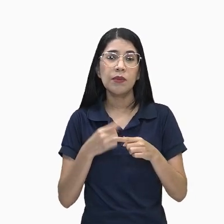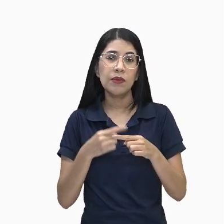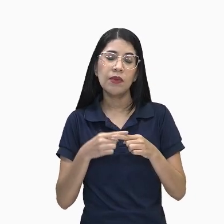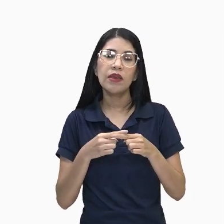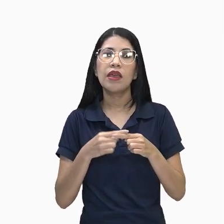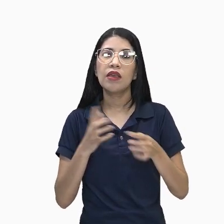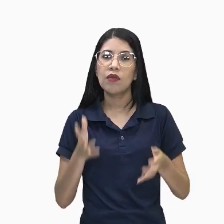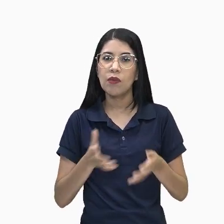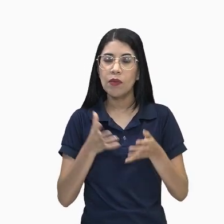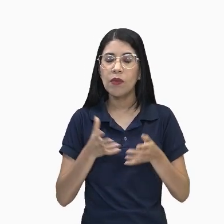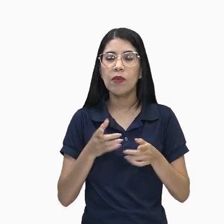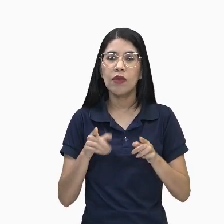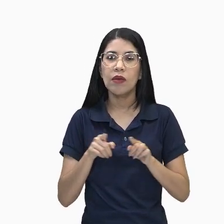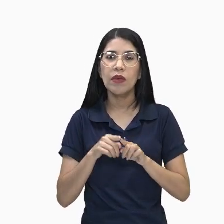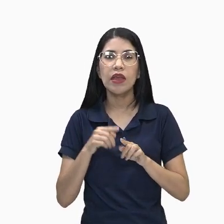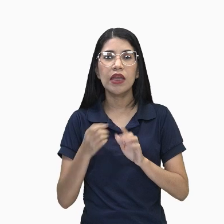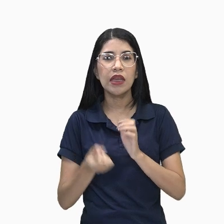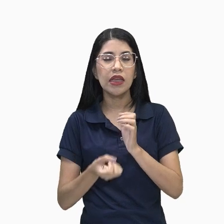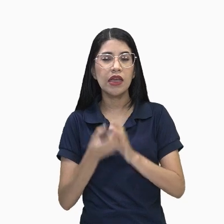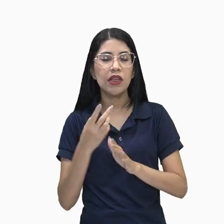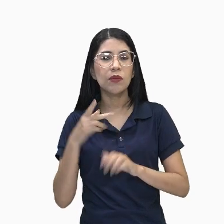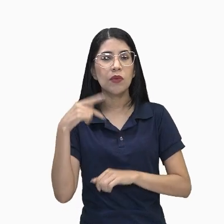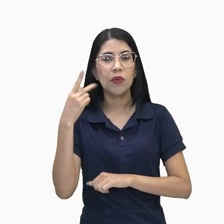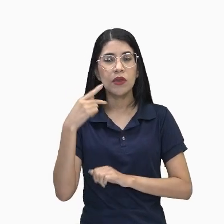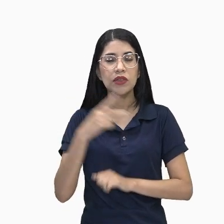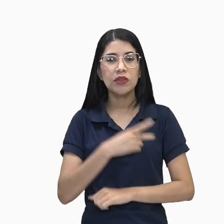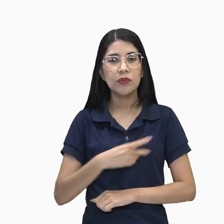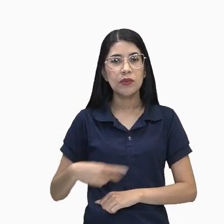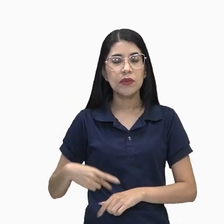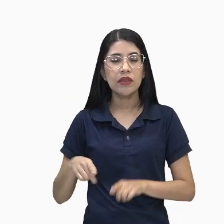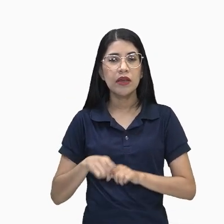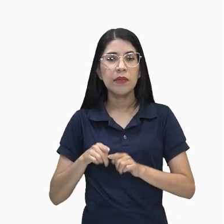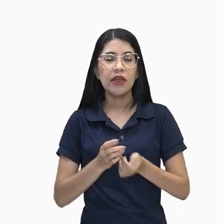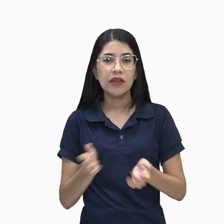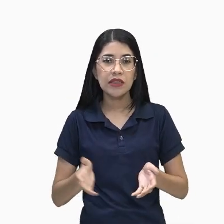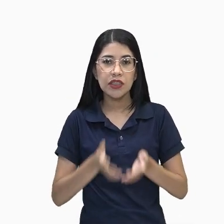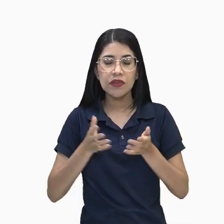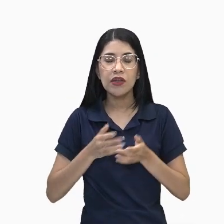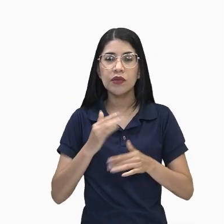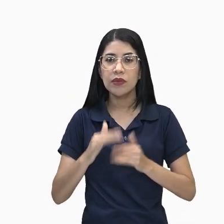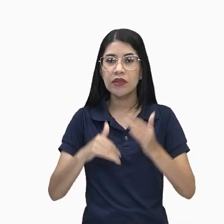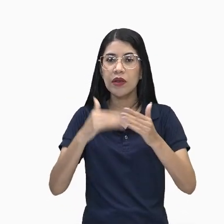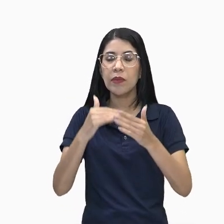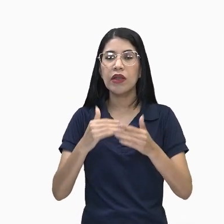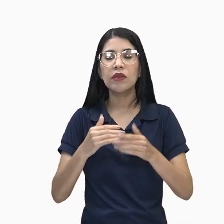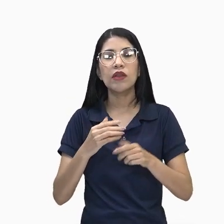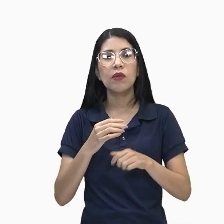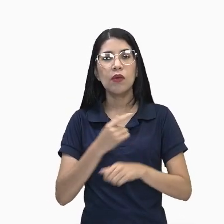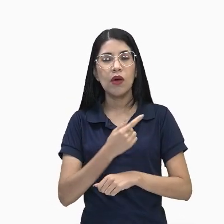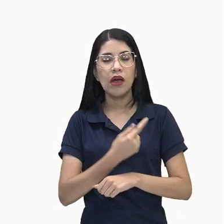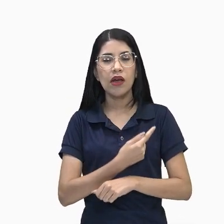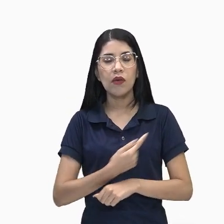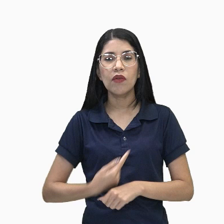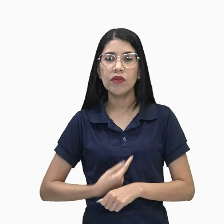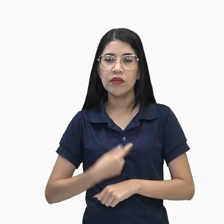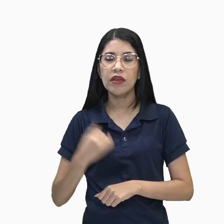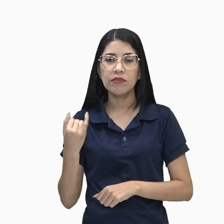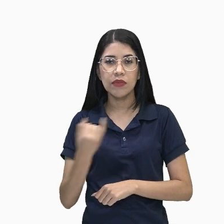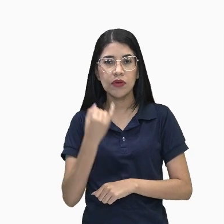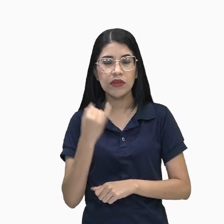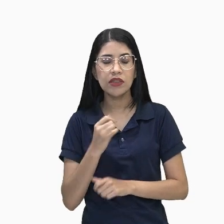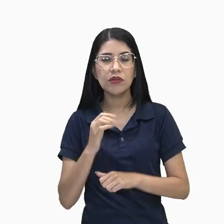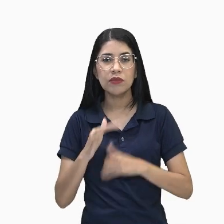fomentando políticas públicas, fomentando o desenvolvimento. Então, o Estado tem um papel fundamental nesse processo aí